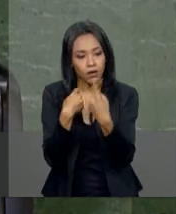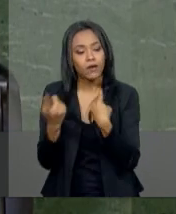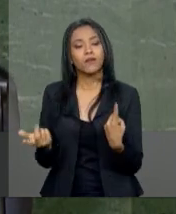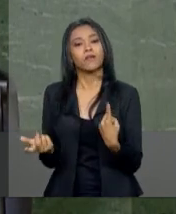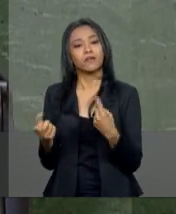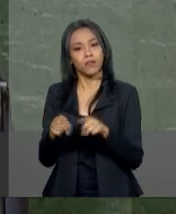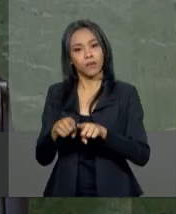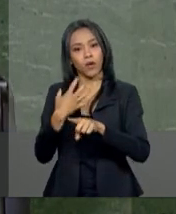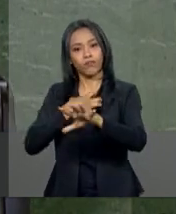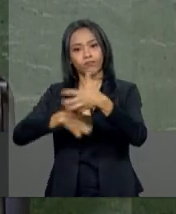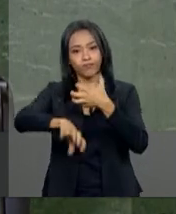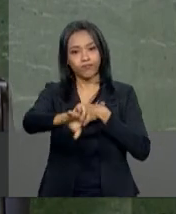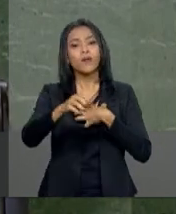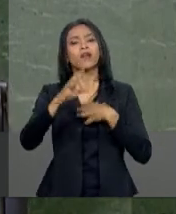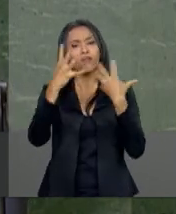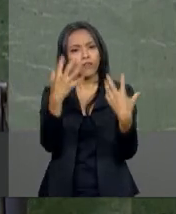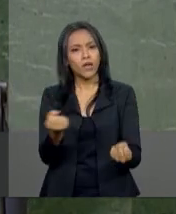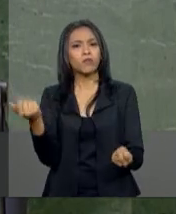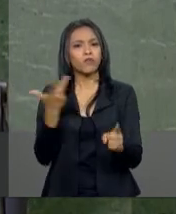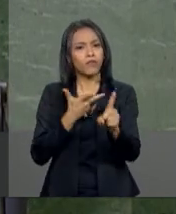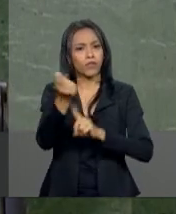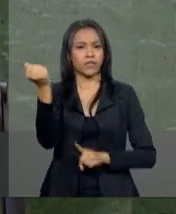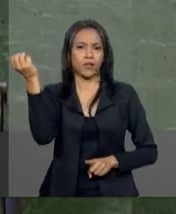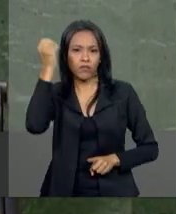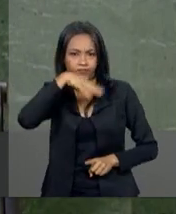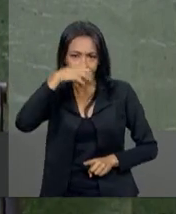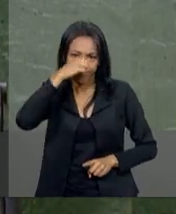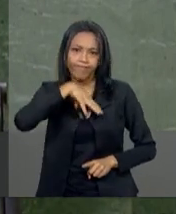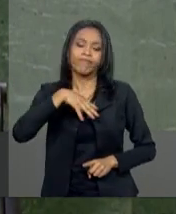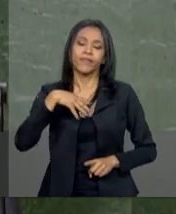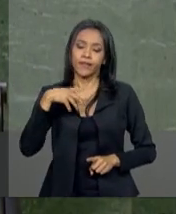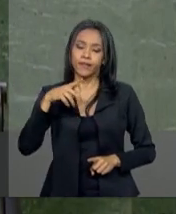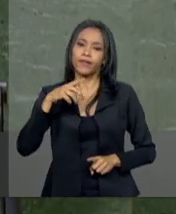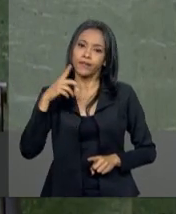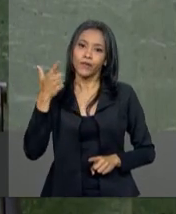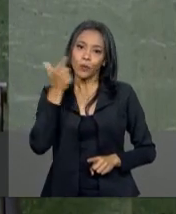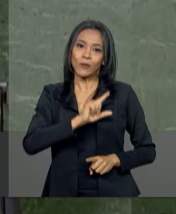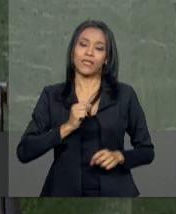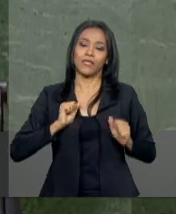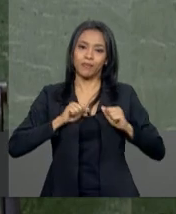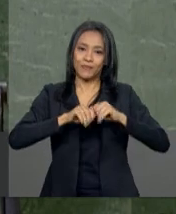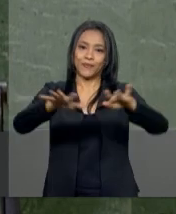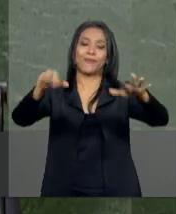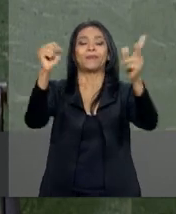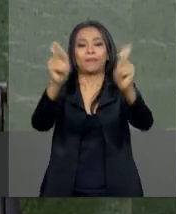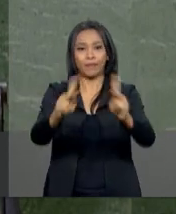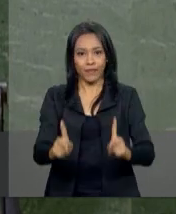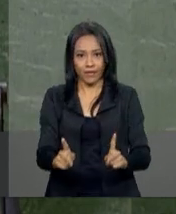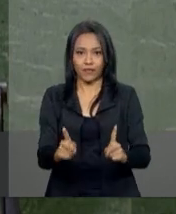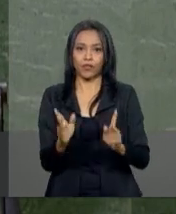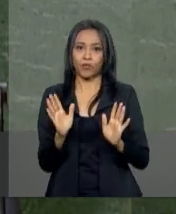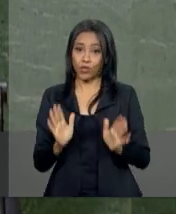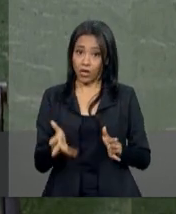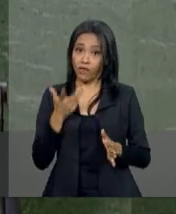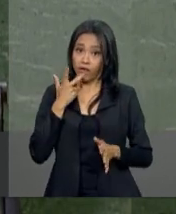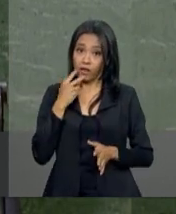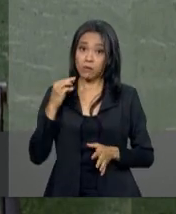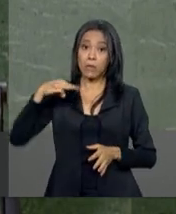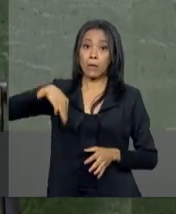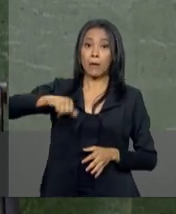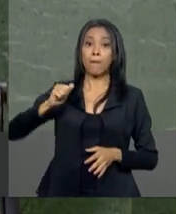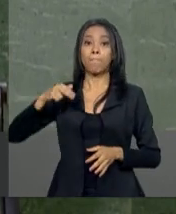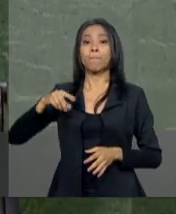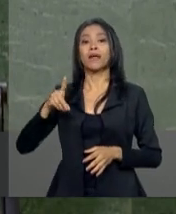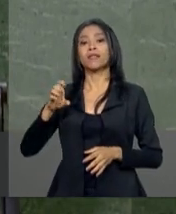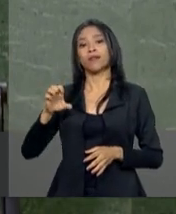atleta intolerância e construímos a paz como disse nelson mandela